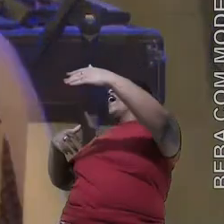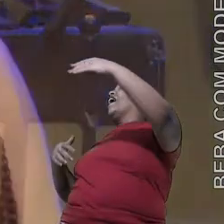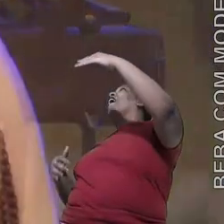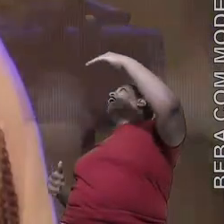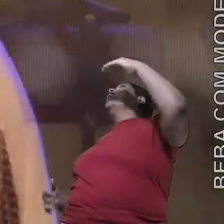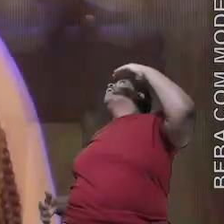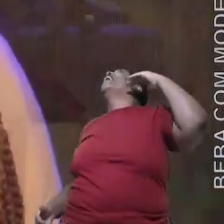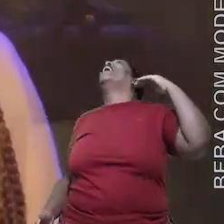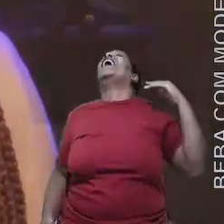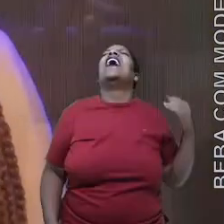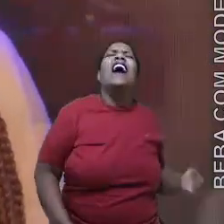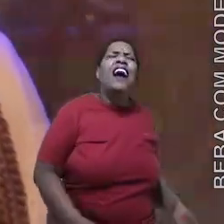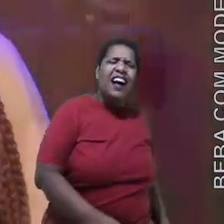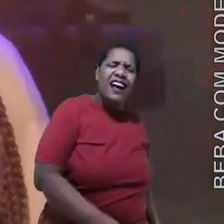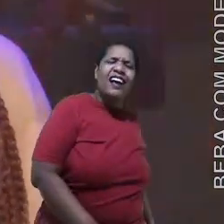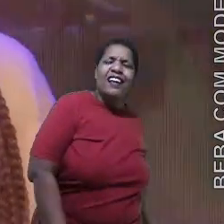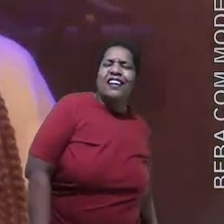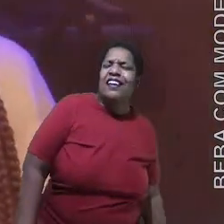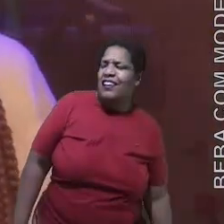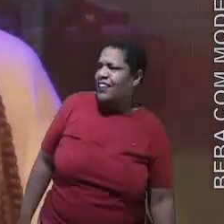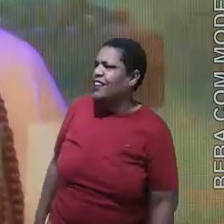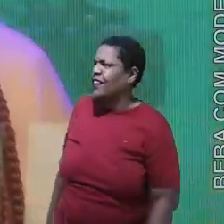E aí